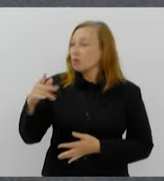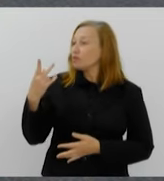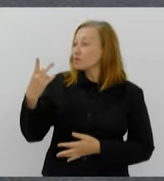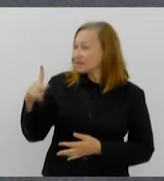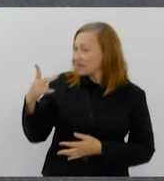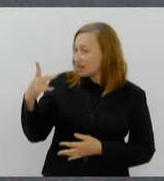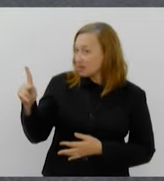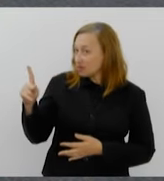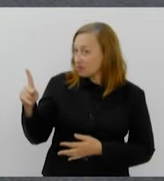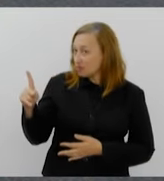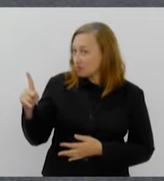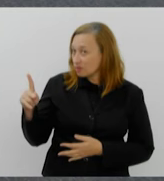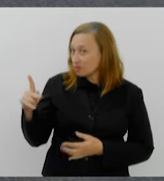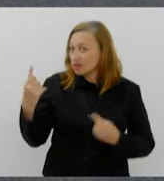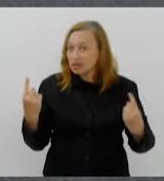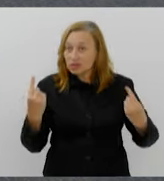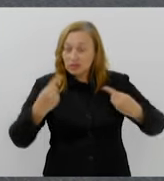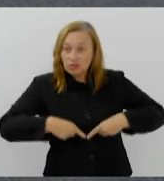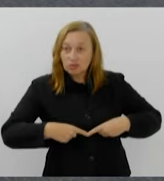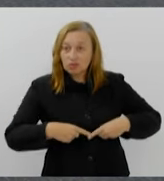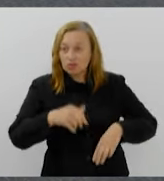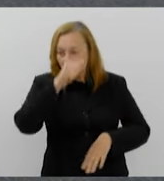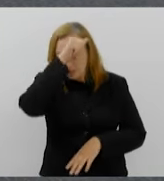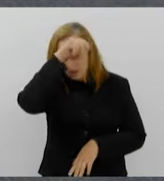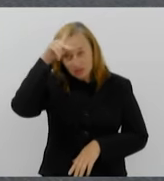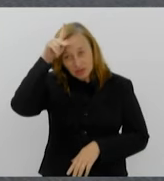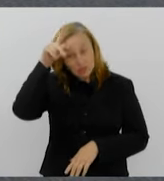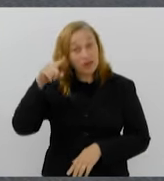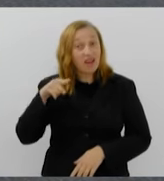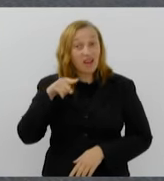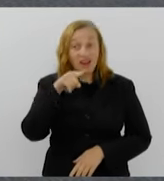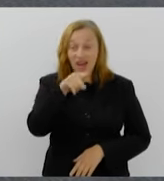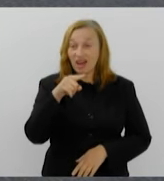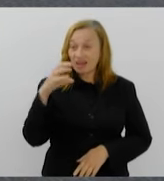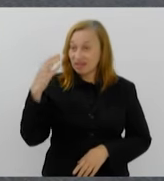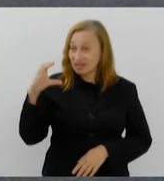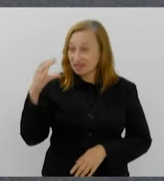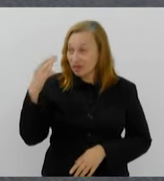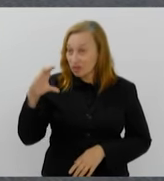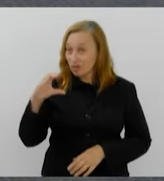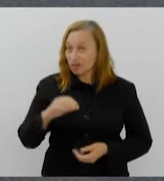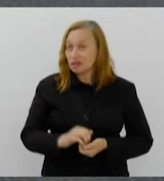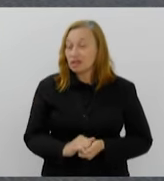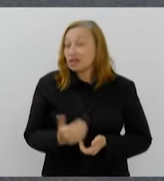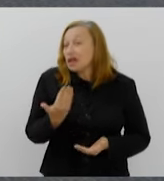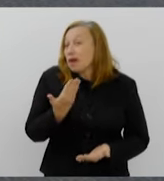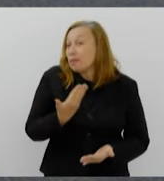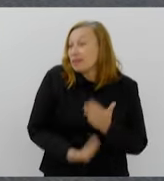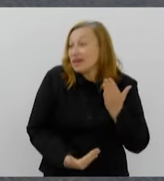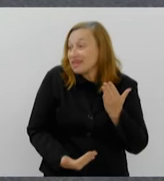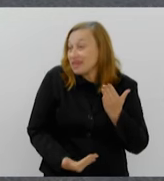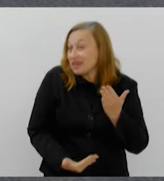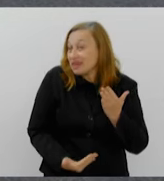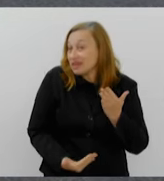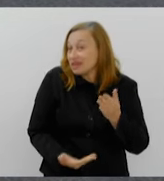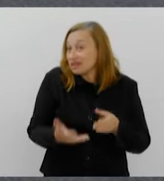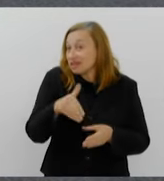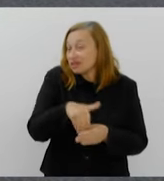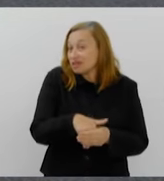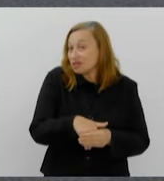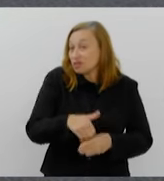excelência tá disputando a prefeitura lá e tá perdendo as eleições no primeiro